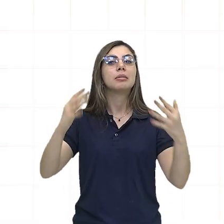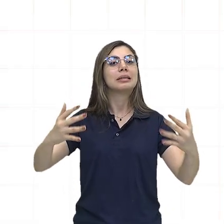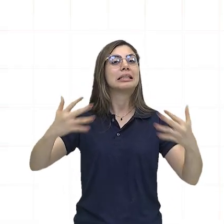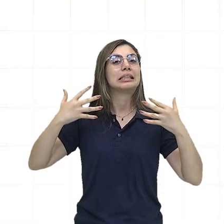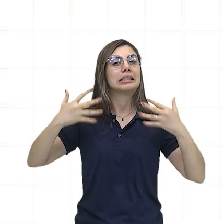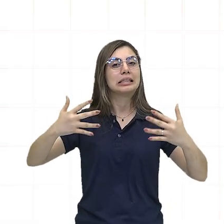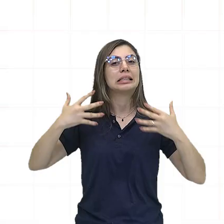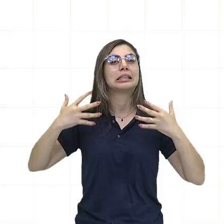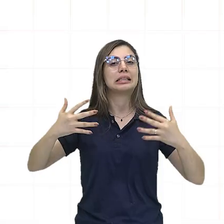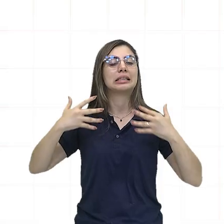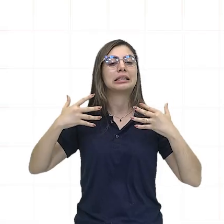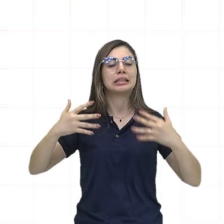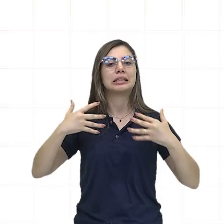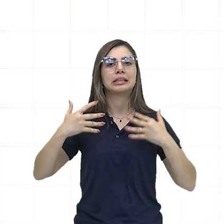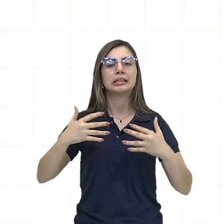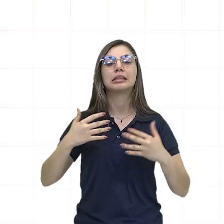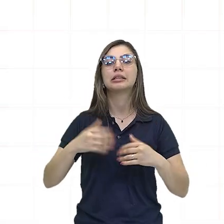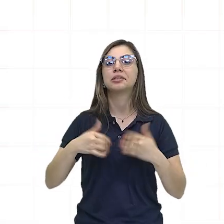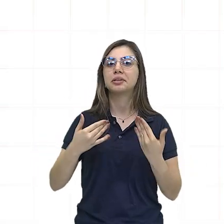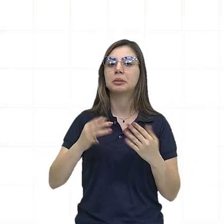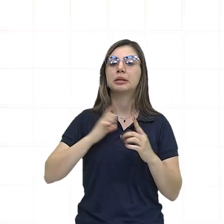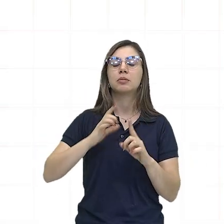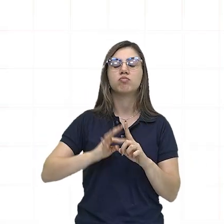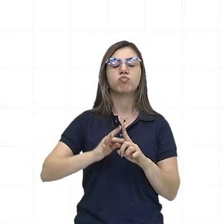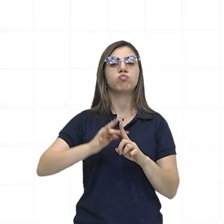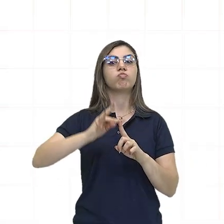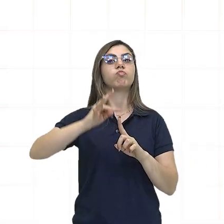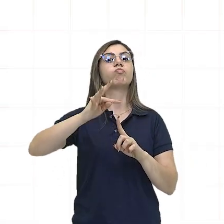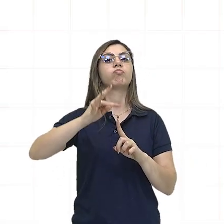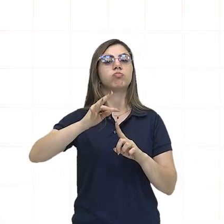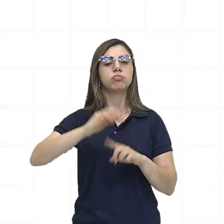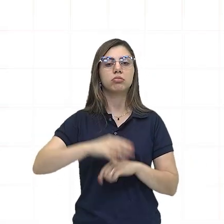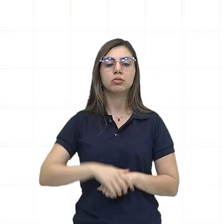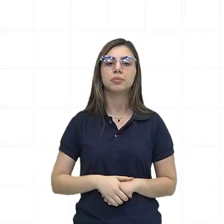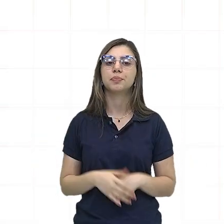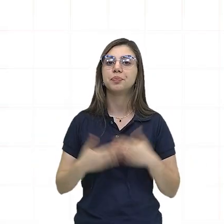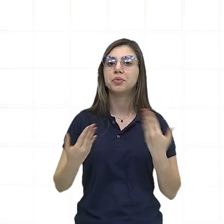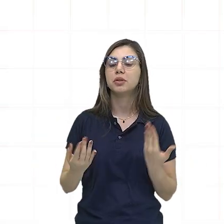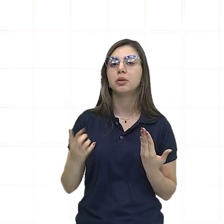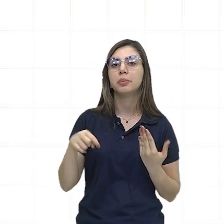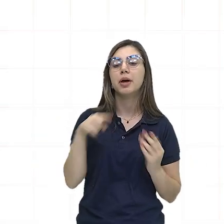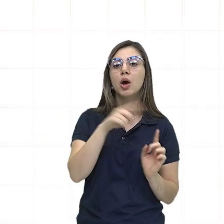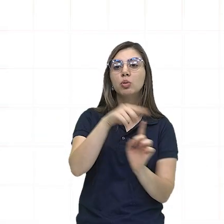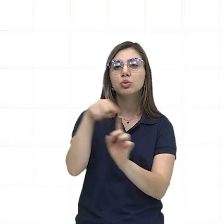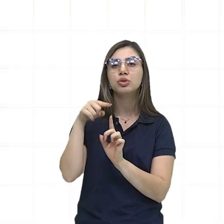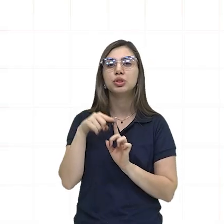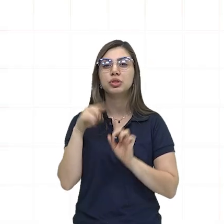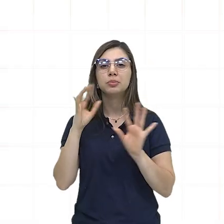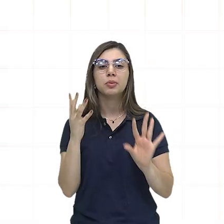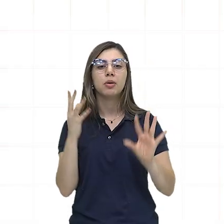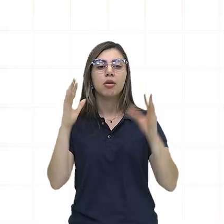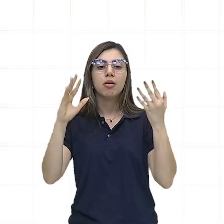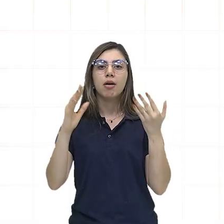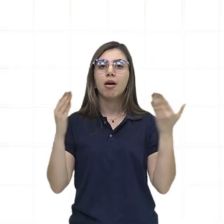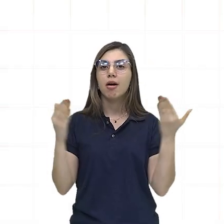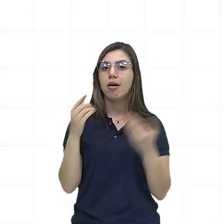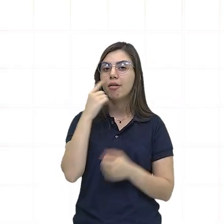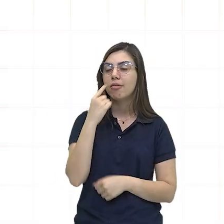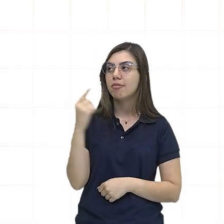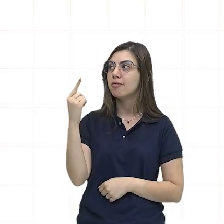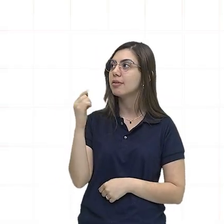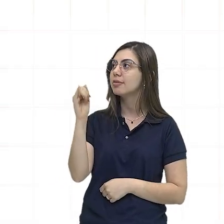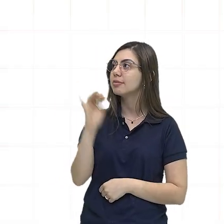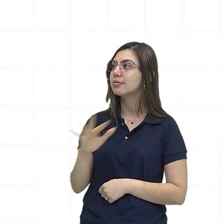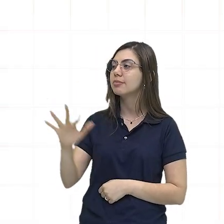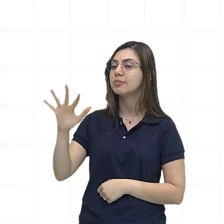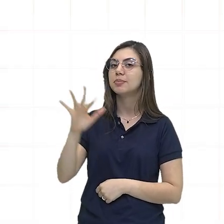climas quentes, com elevadas temperaturas. Então, estes tipos de climas que nós podemos